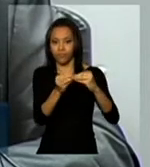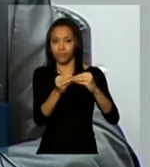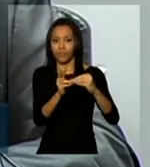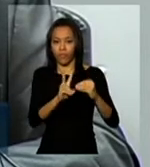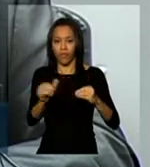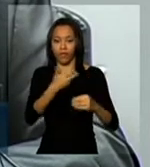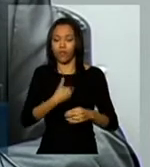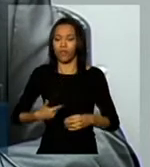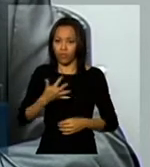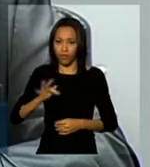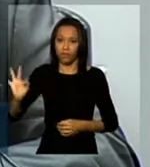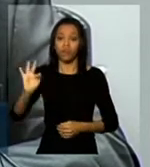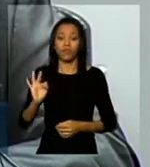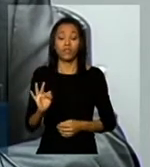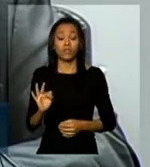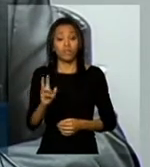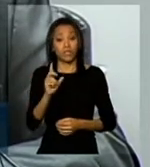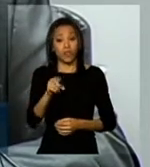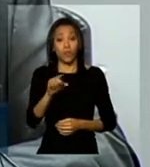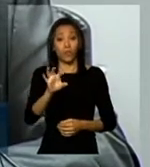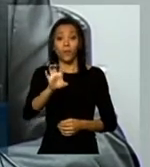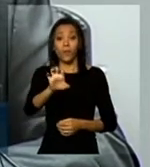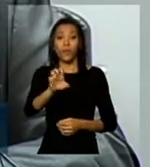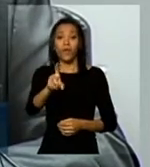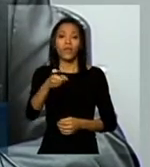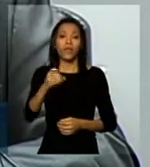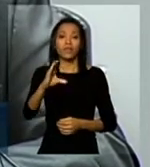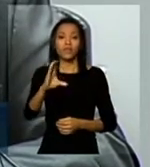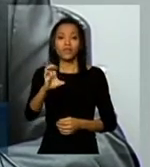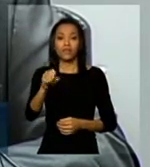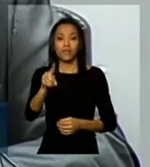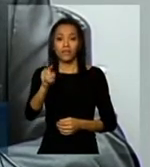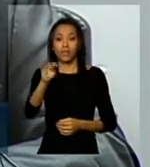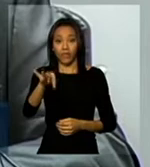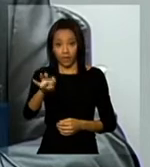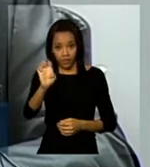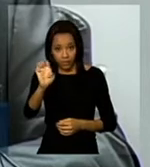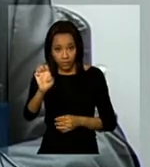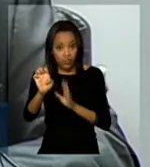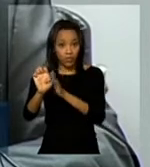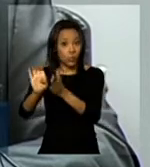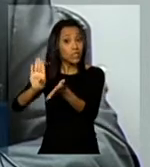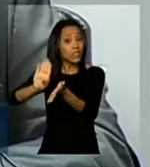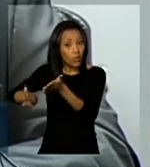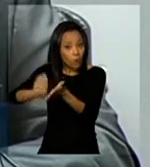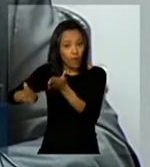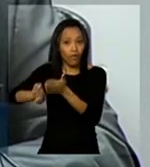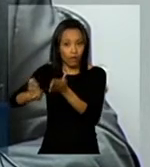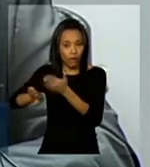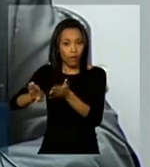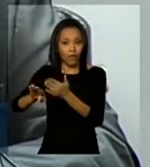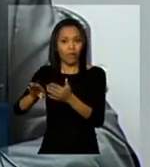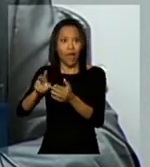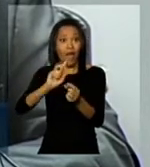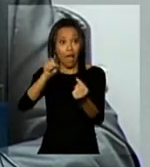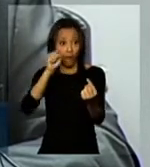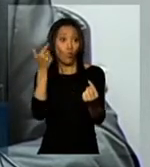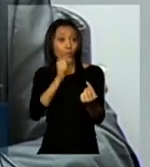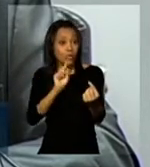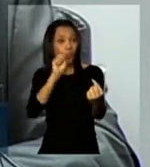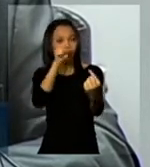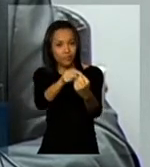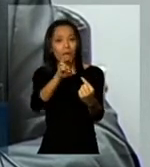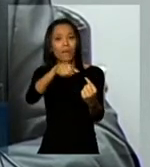O nosso compromisso é de o excedente que fizermos para além da nossa meta, né, vai cobrir,